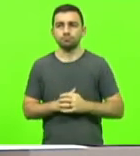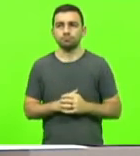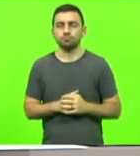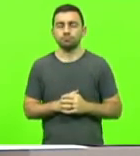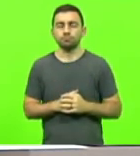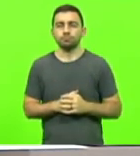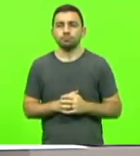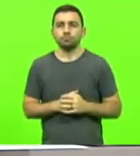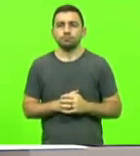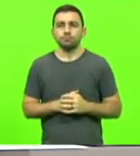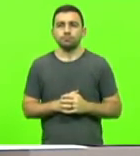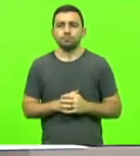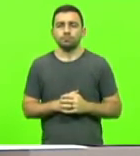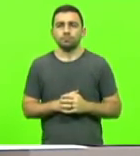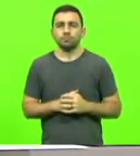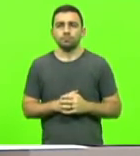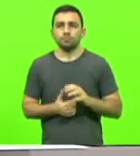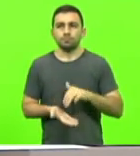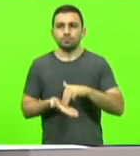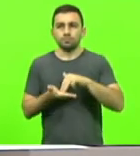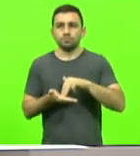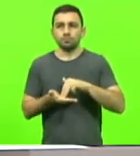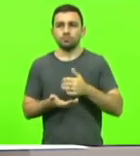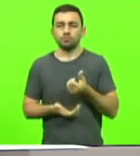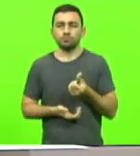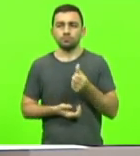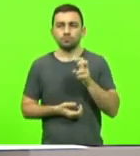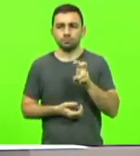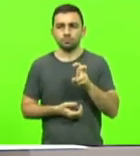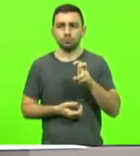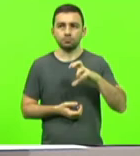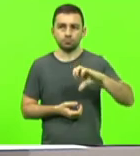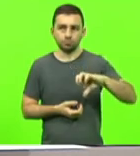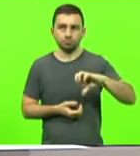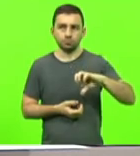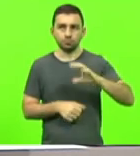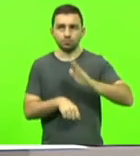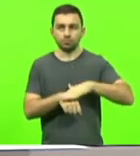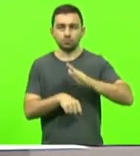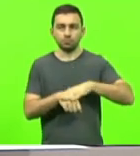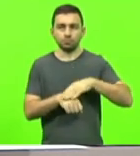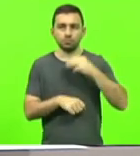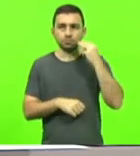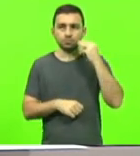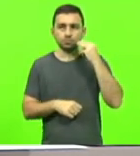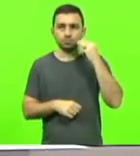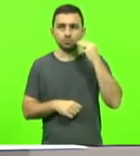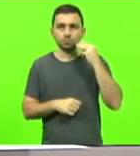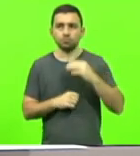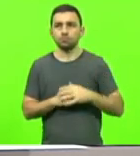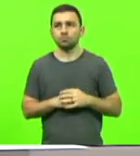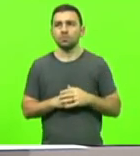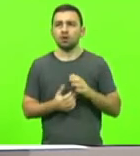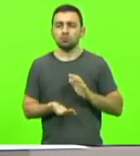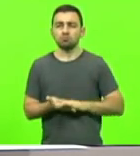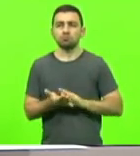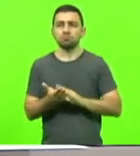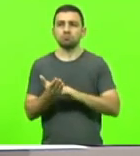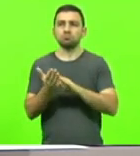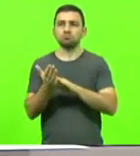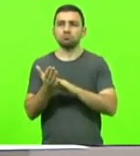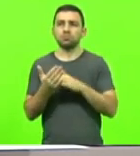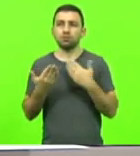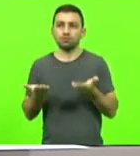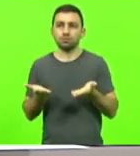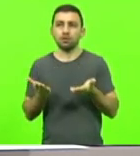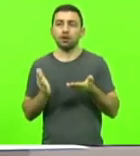unanimidade. Moção 659, autor, deputada Marlene Fengler, manifestando aplauso à Câmara Municipal de